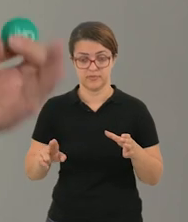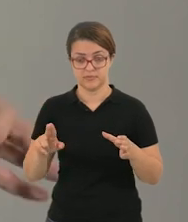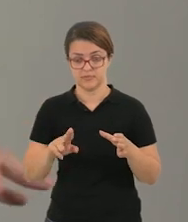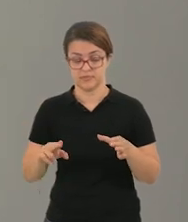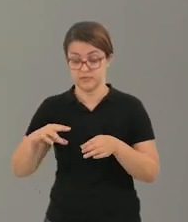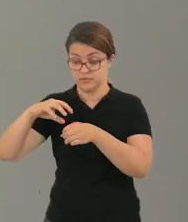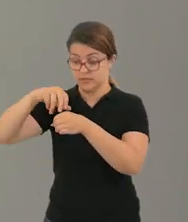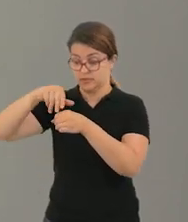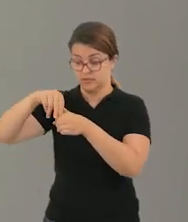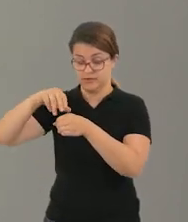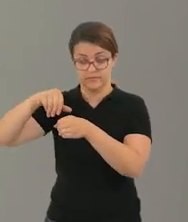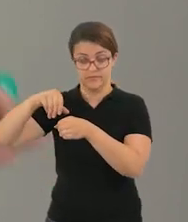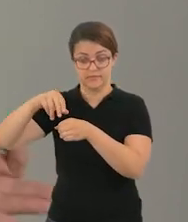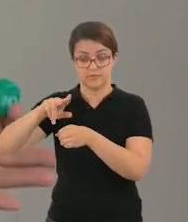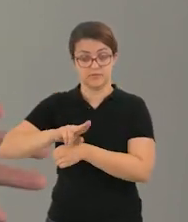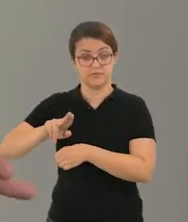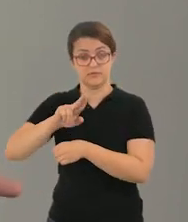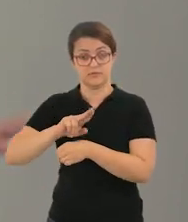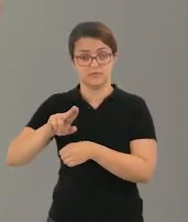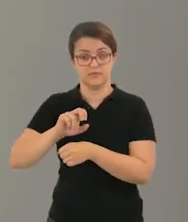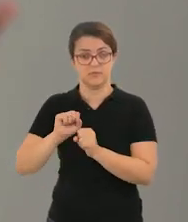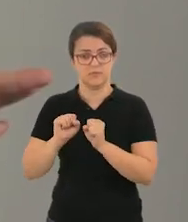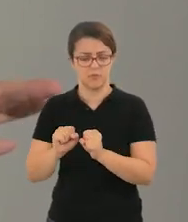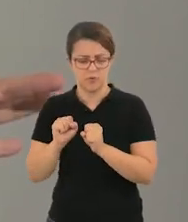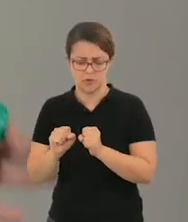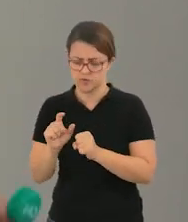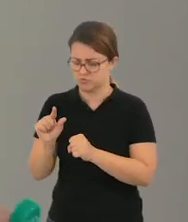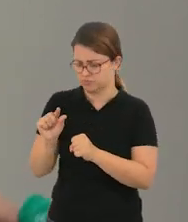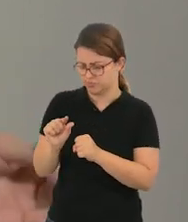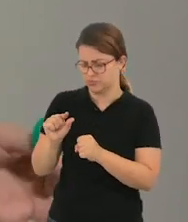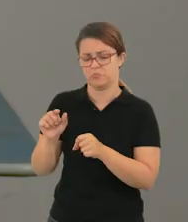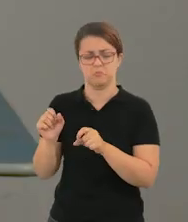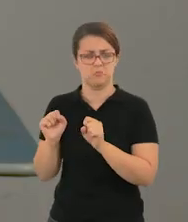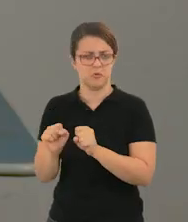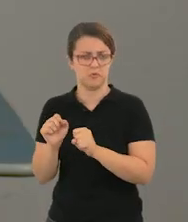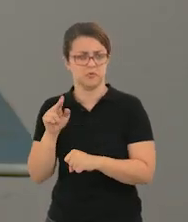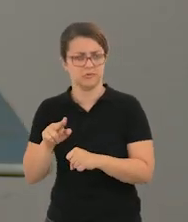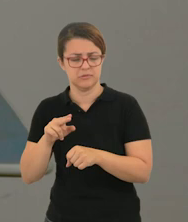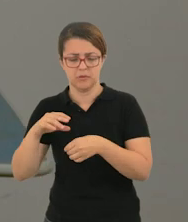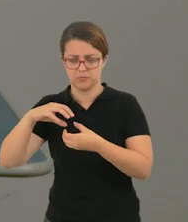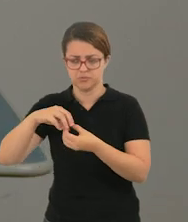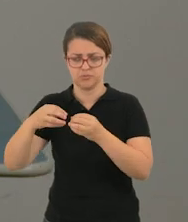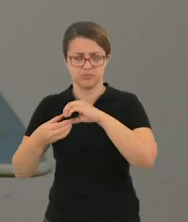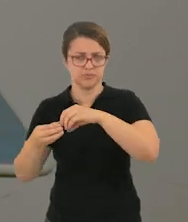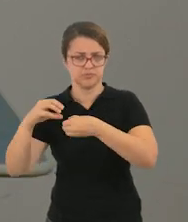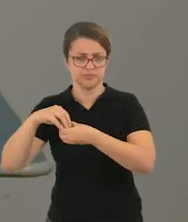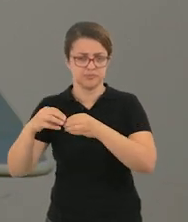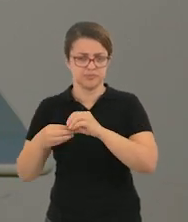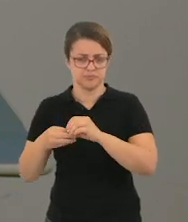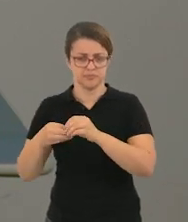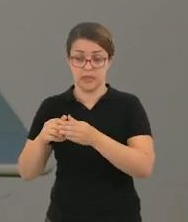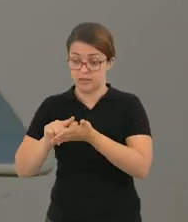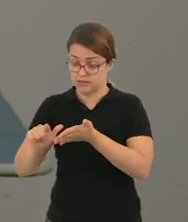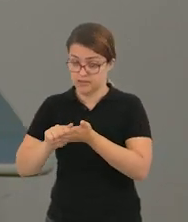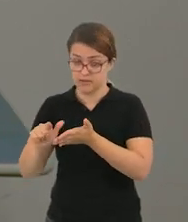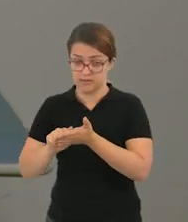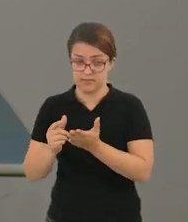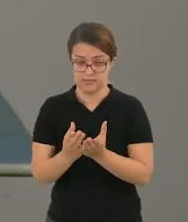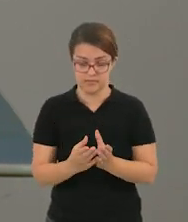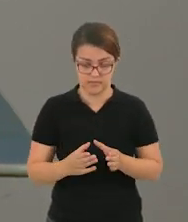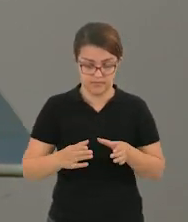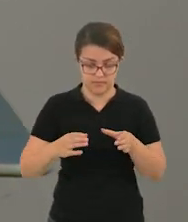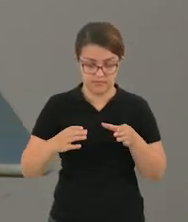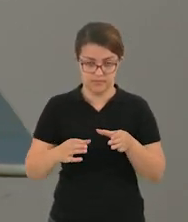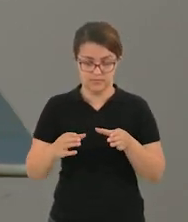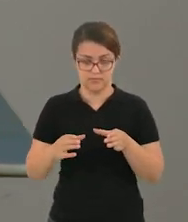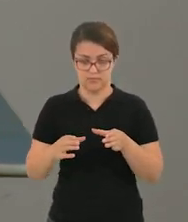mini brinquedos, pecinhas de monta-monta. É só deixar bem higienizado e deixa a criança ir mergulhando na gelatina. Você vai levar